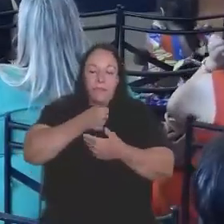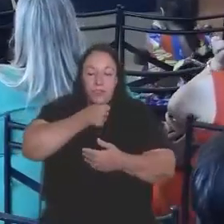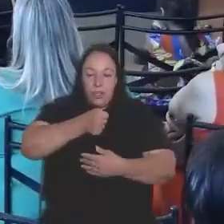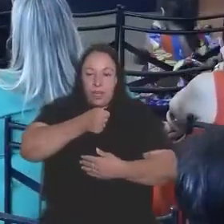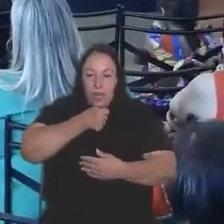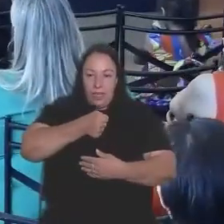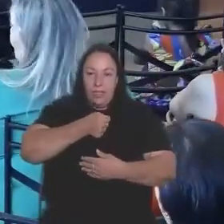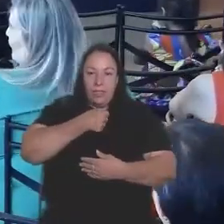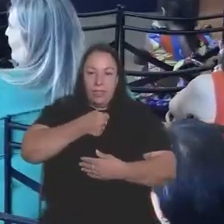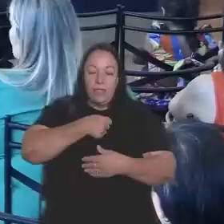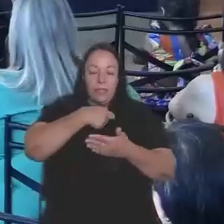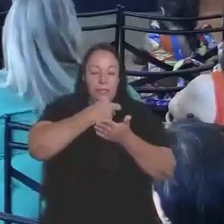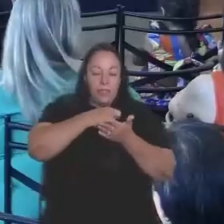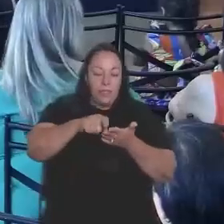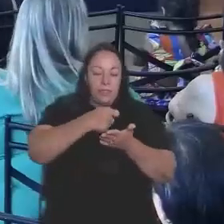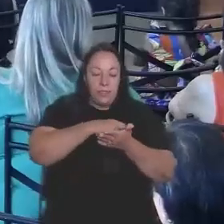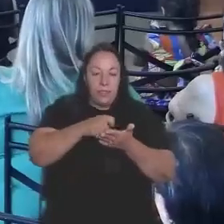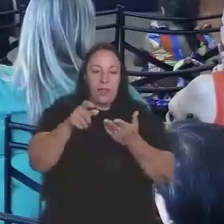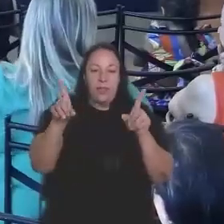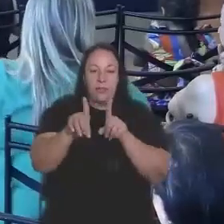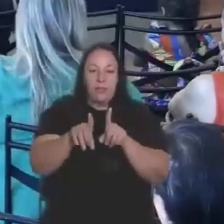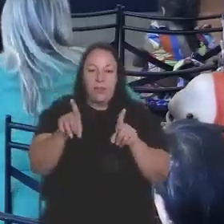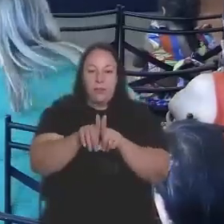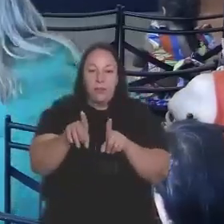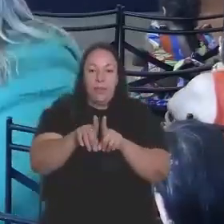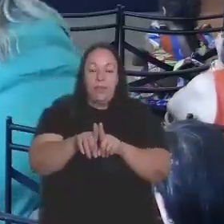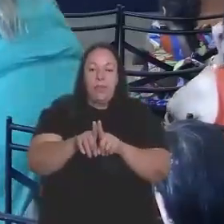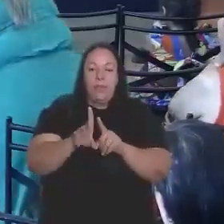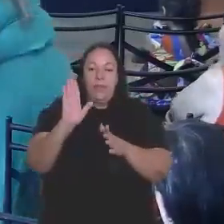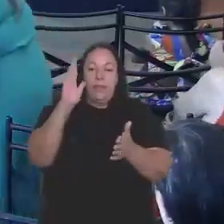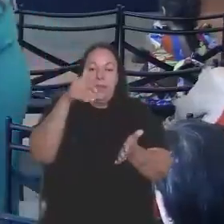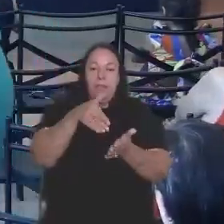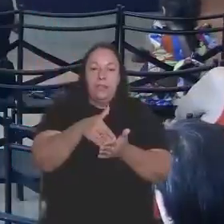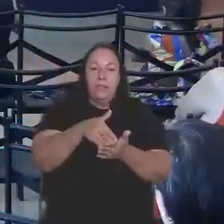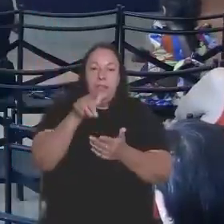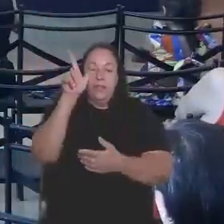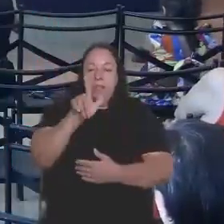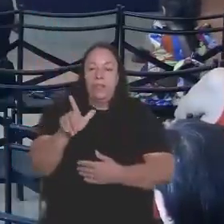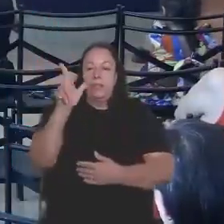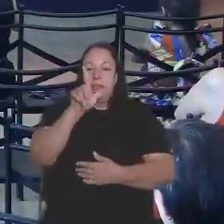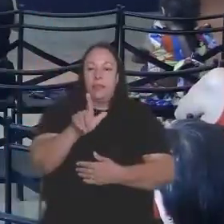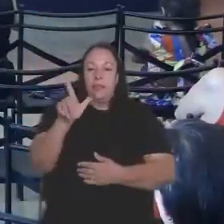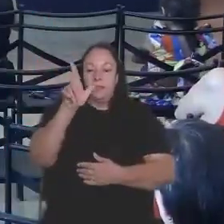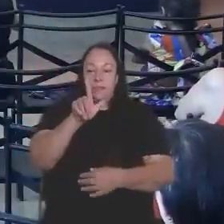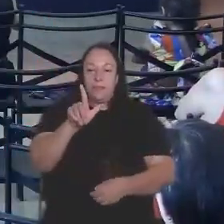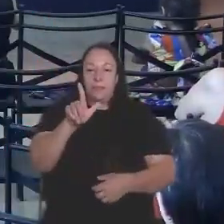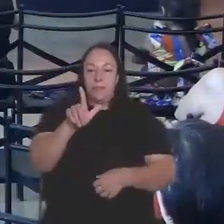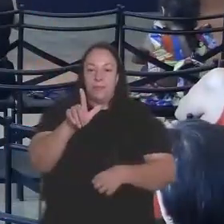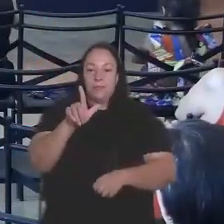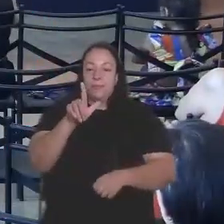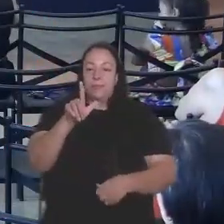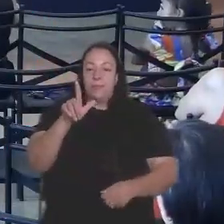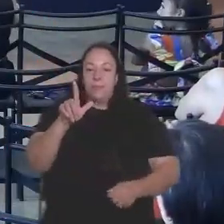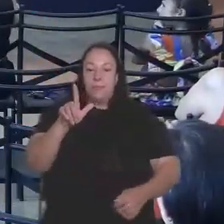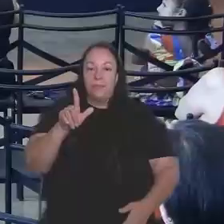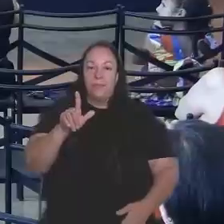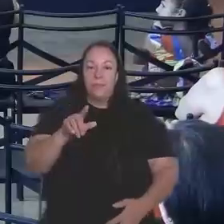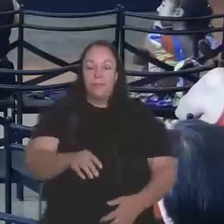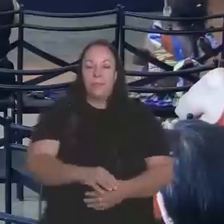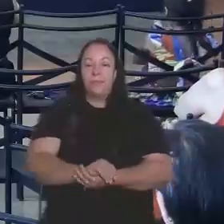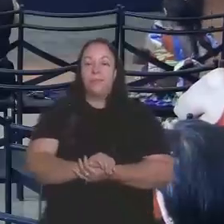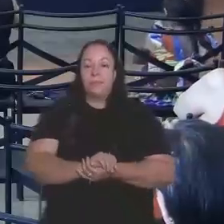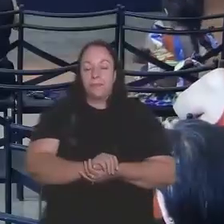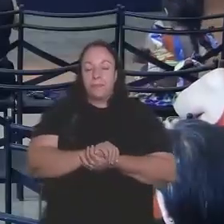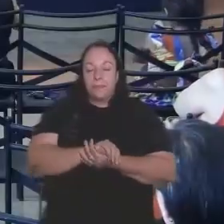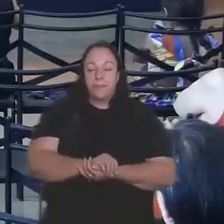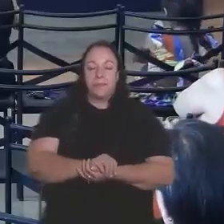jornalismo, onde a gente também escreve bastante e chega à literatura. Conta pra gente essa trajetória, Rafael.